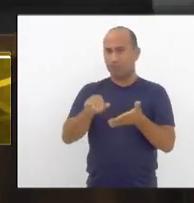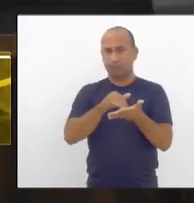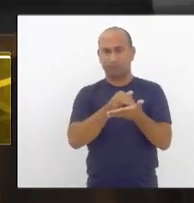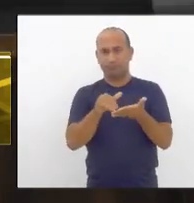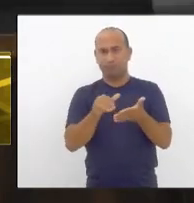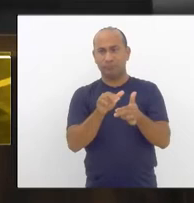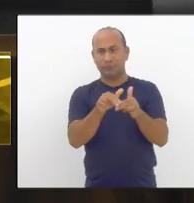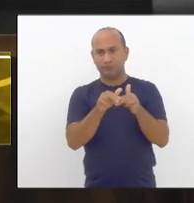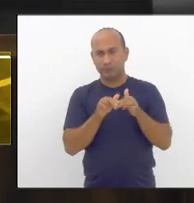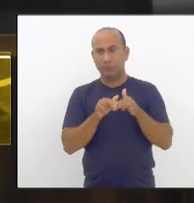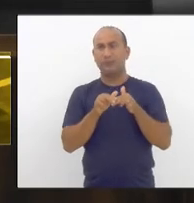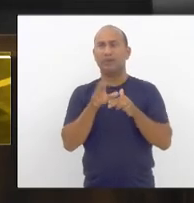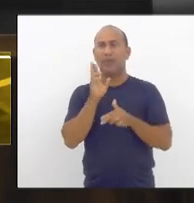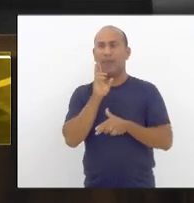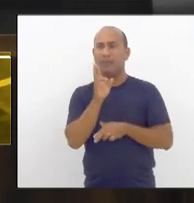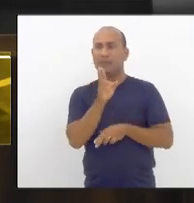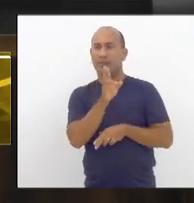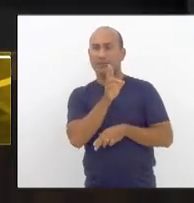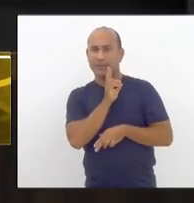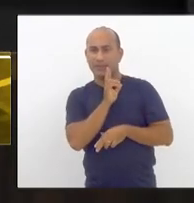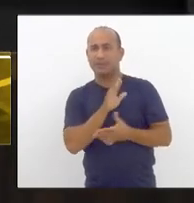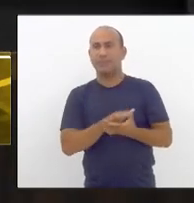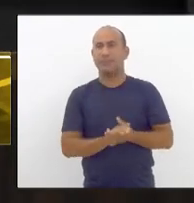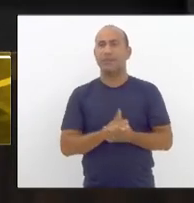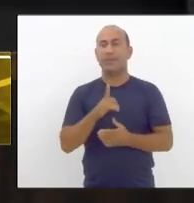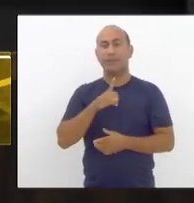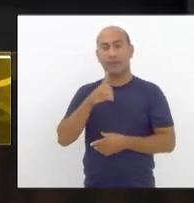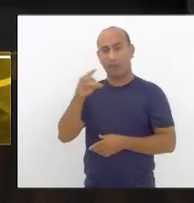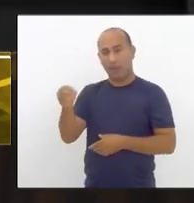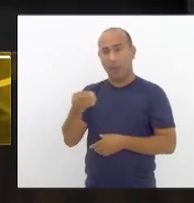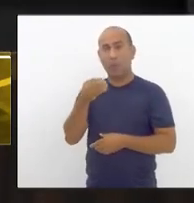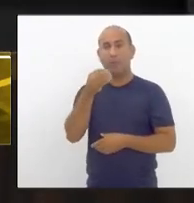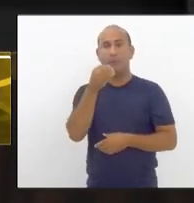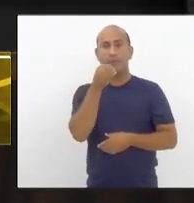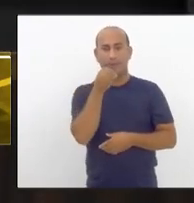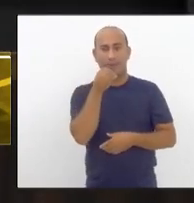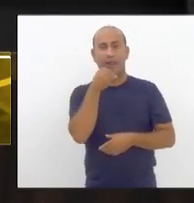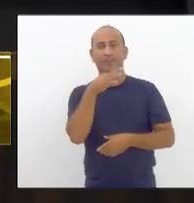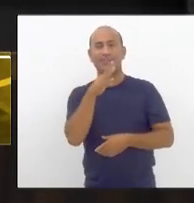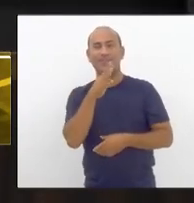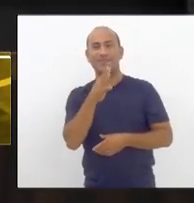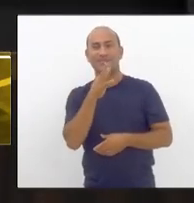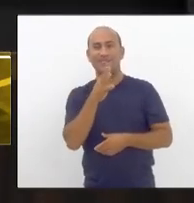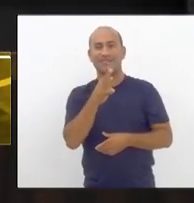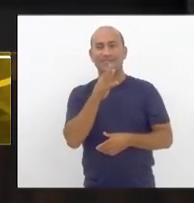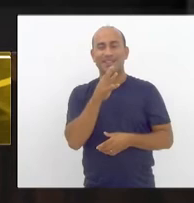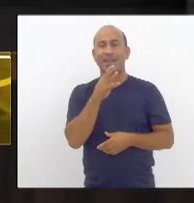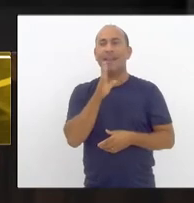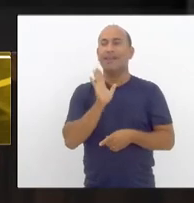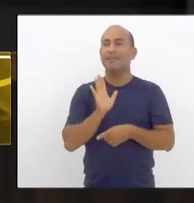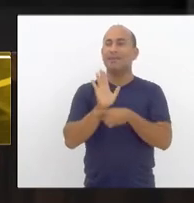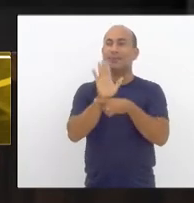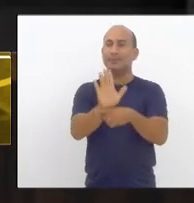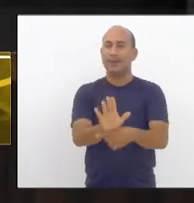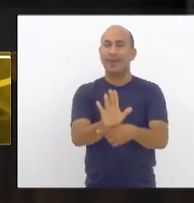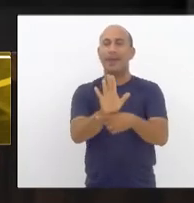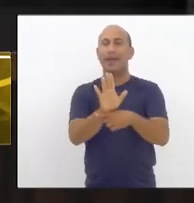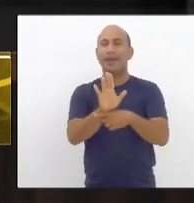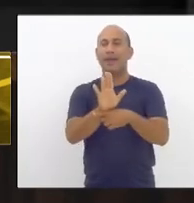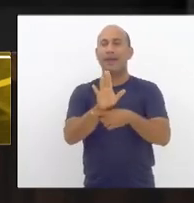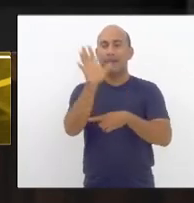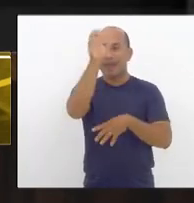Associação Nacional de restaurante em que tenha a oportunidade de conhecer contribuir e